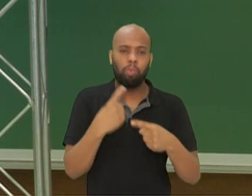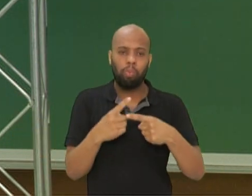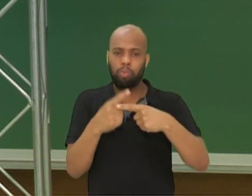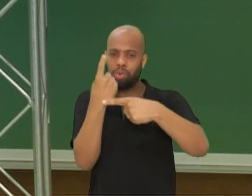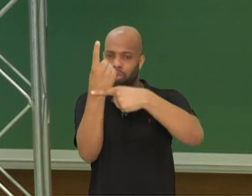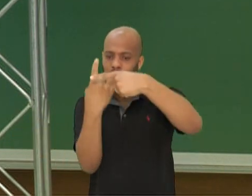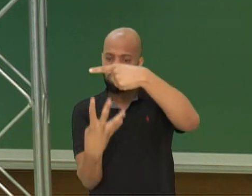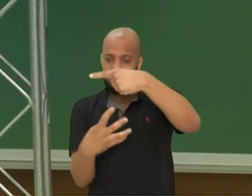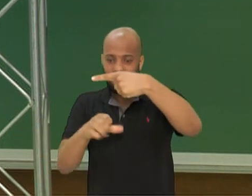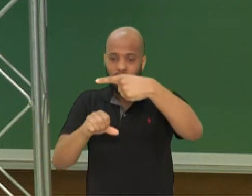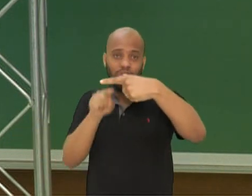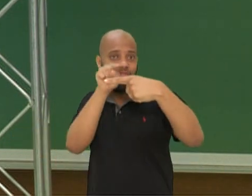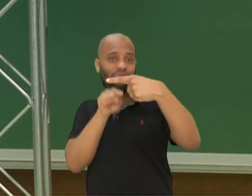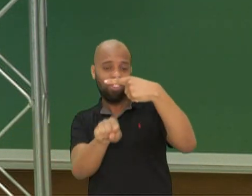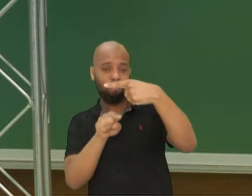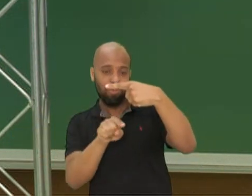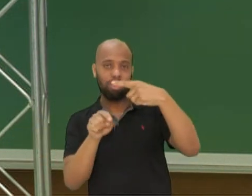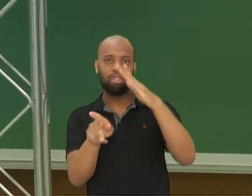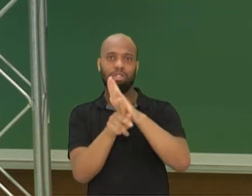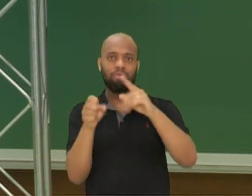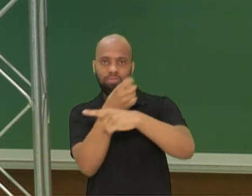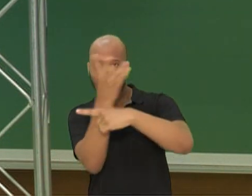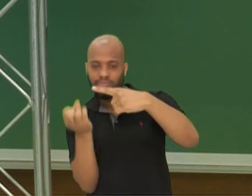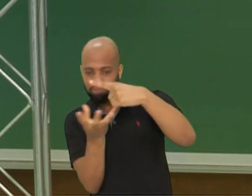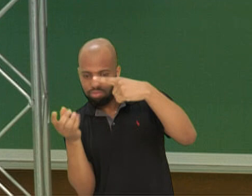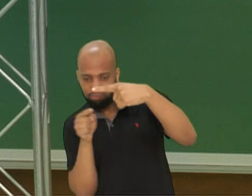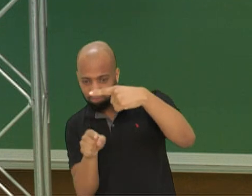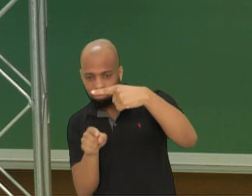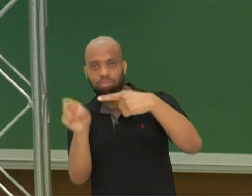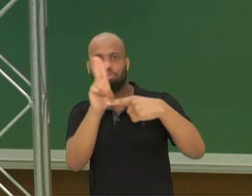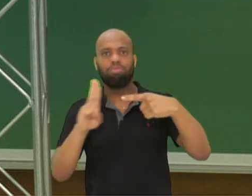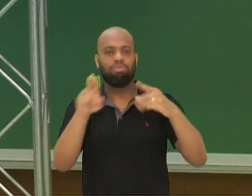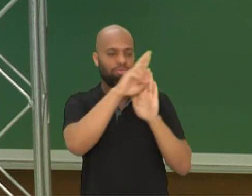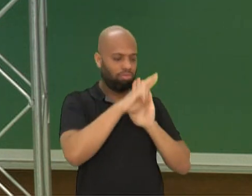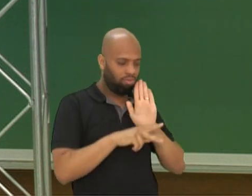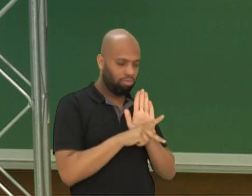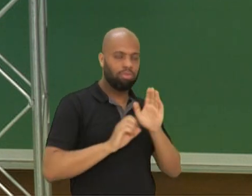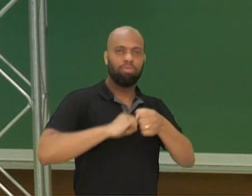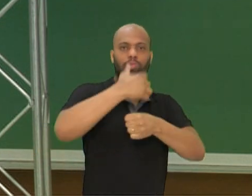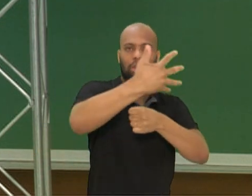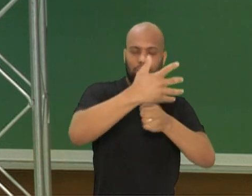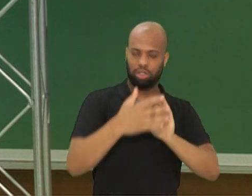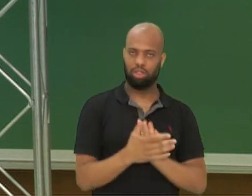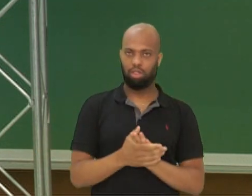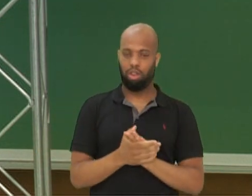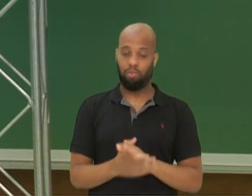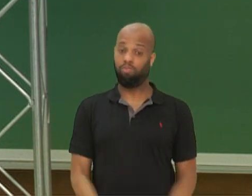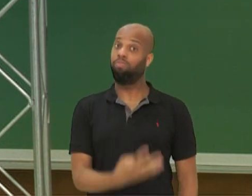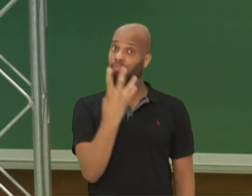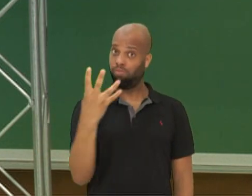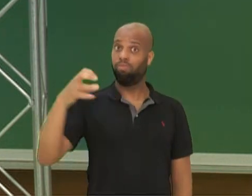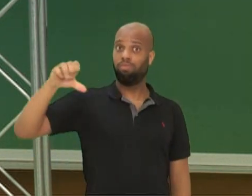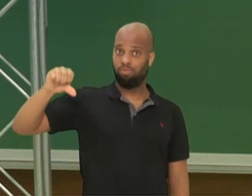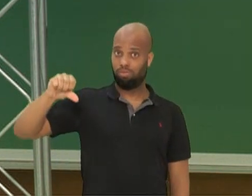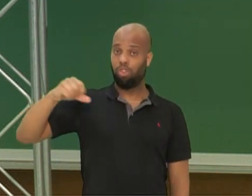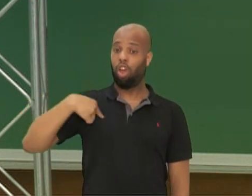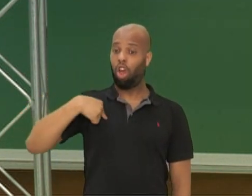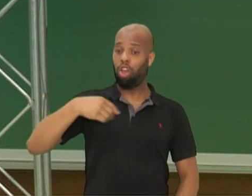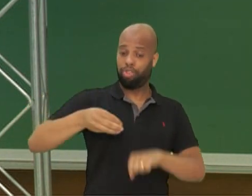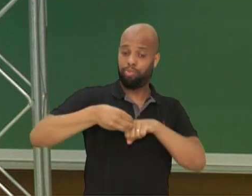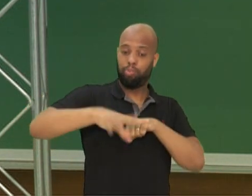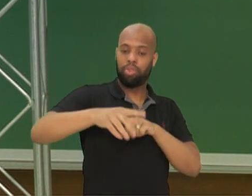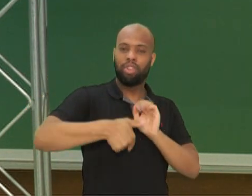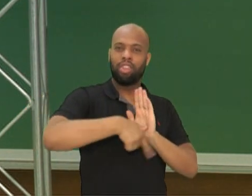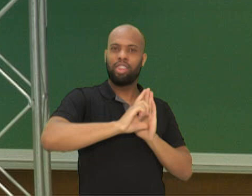O 49, eu vou dar uma dica aqui antes de dar o tempo para você resolver, hein? O 49 é o 7 elevado a 2, não é